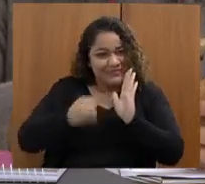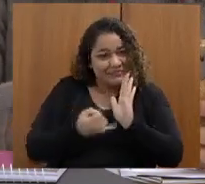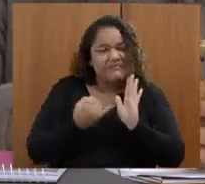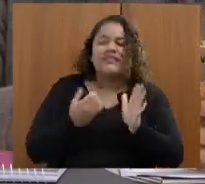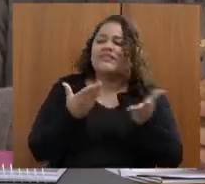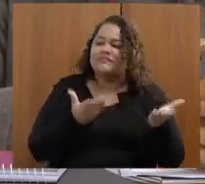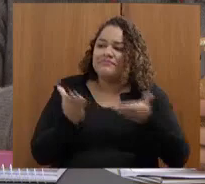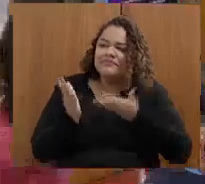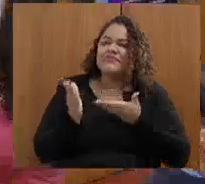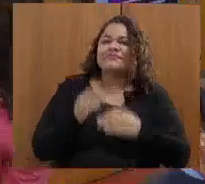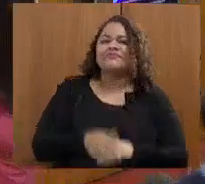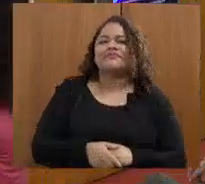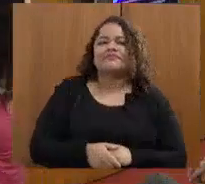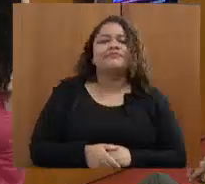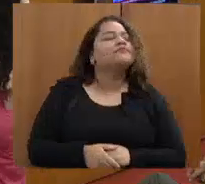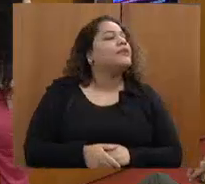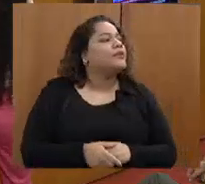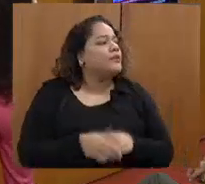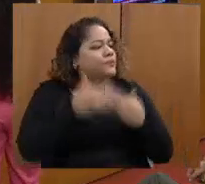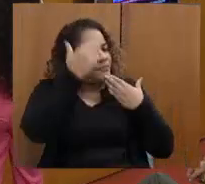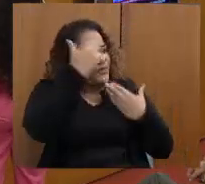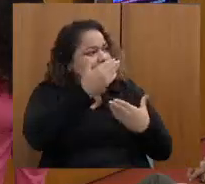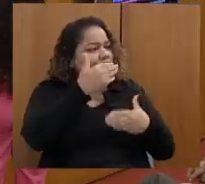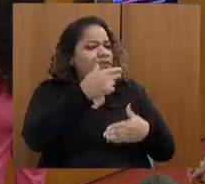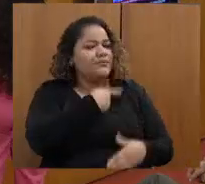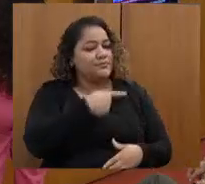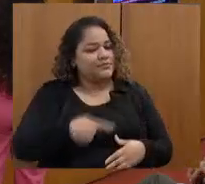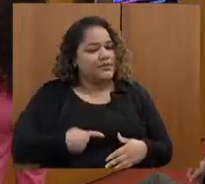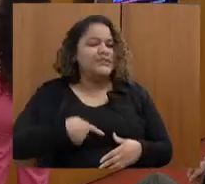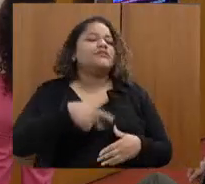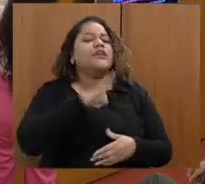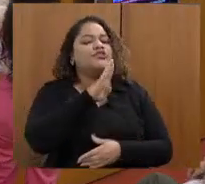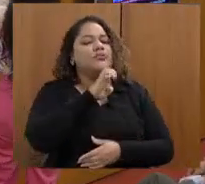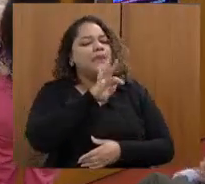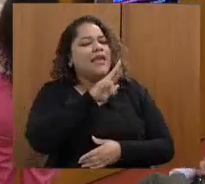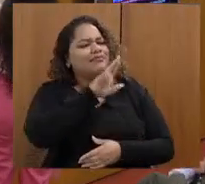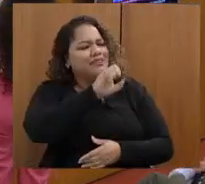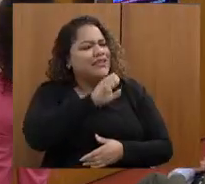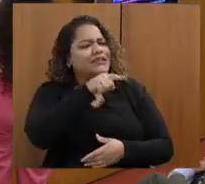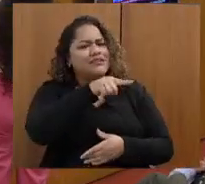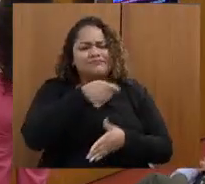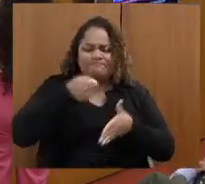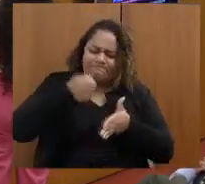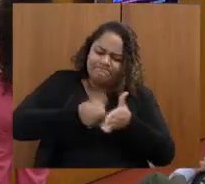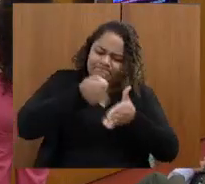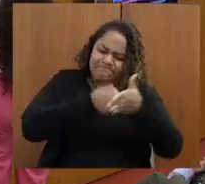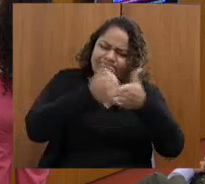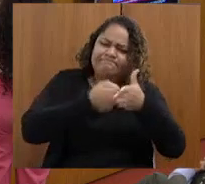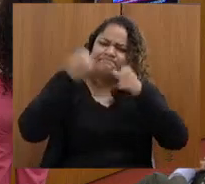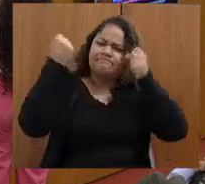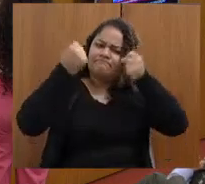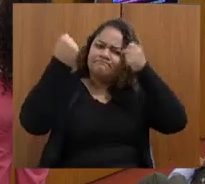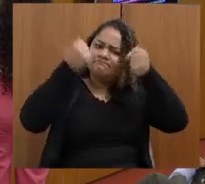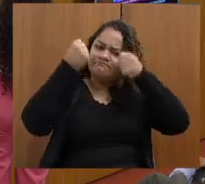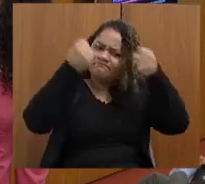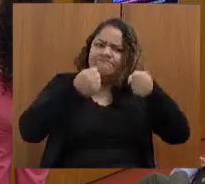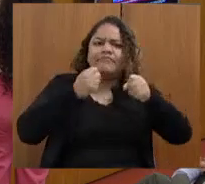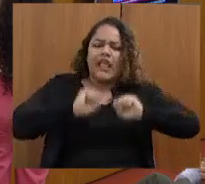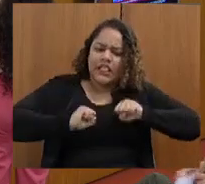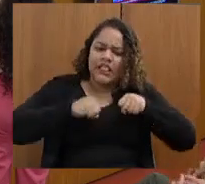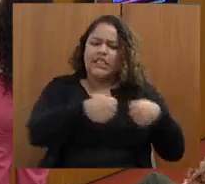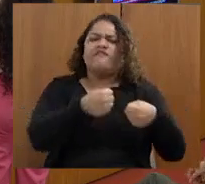Muito obrigado Presidente Beatriz Cerqueira militante em defesa da educação sempre